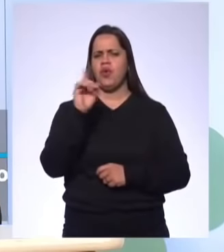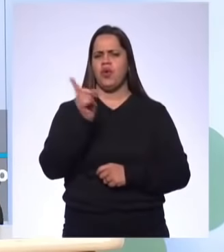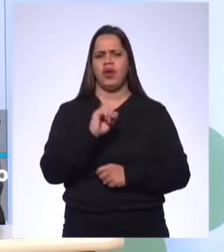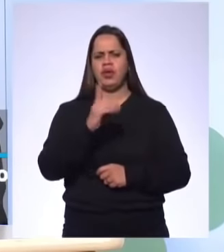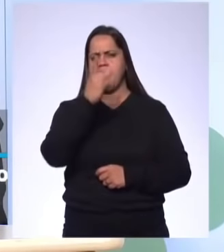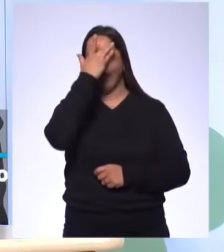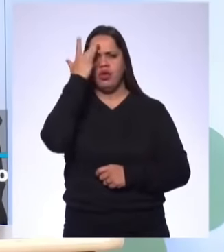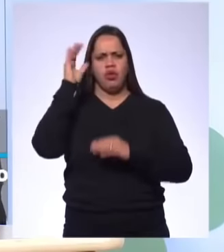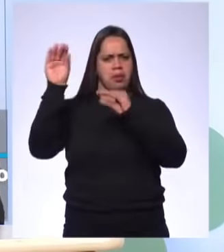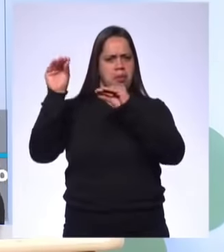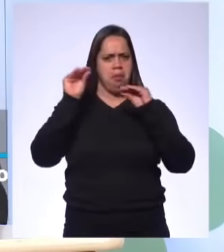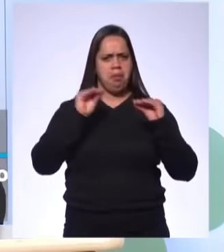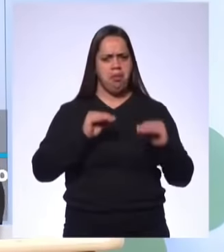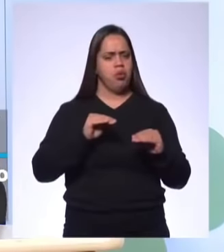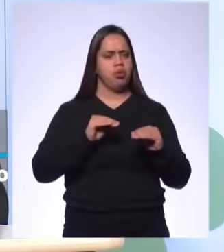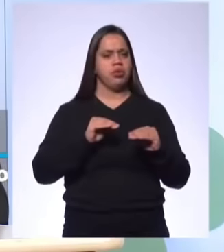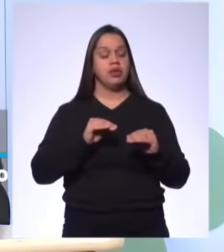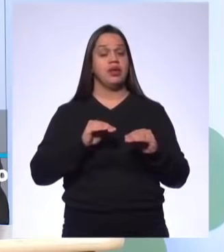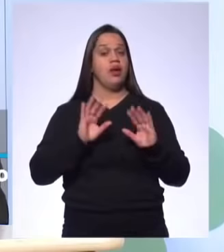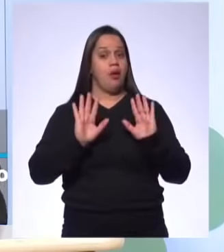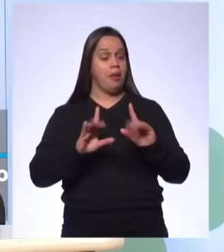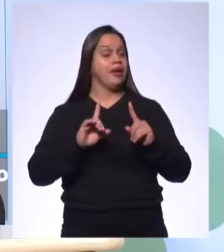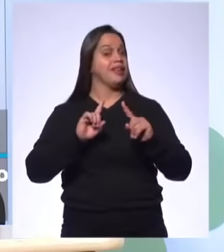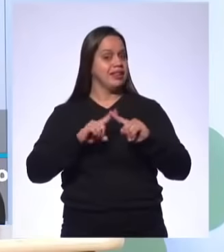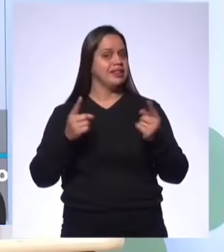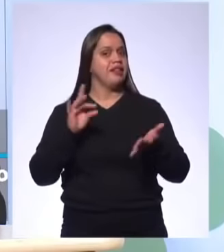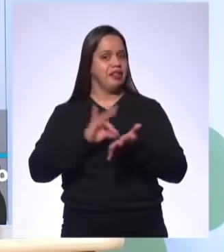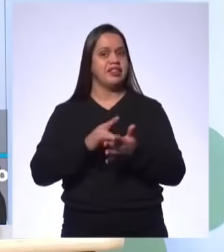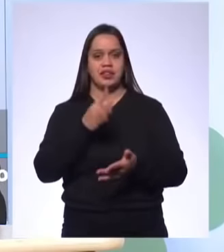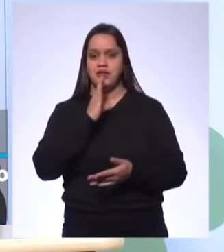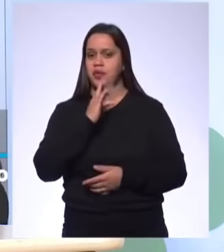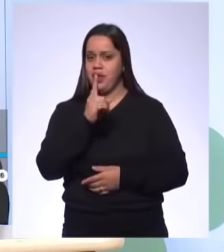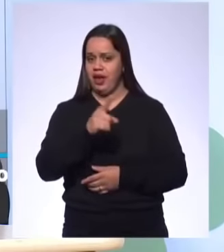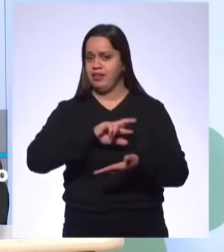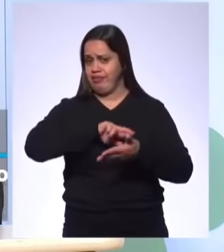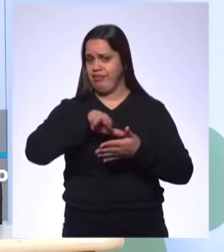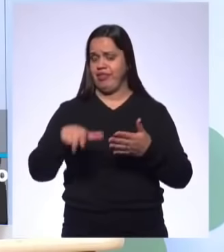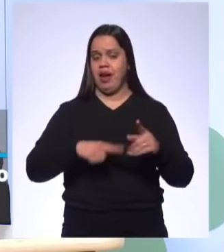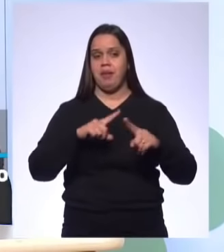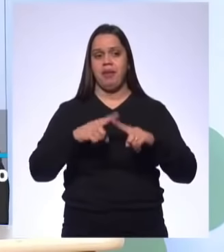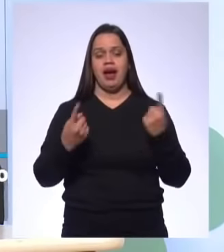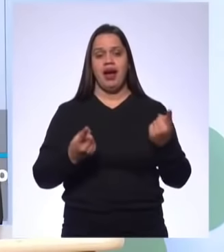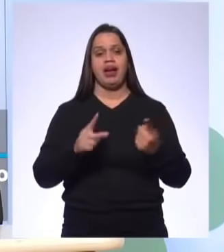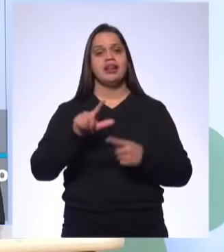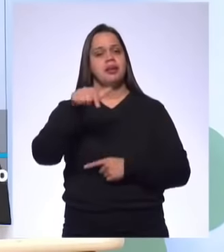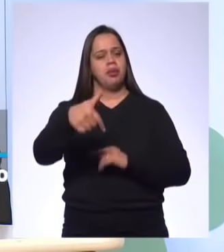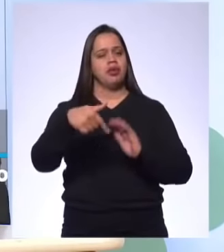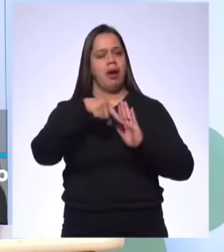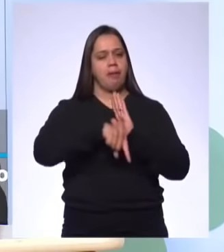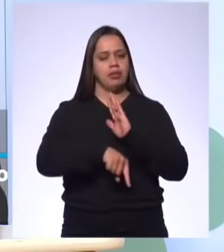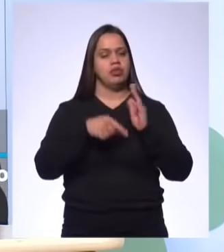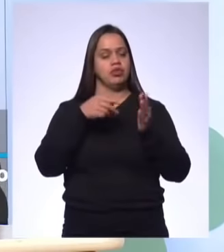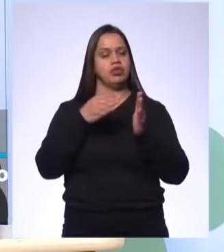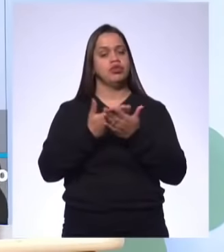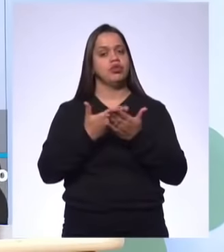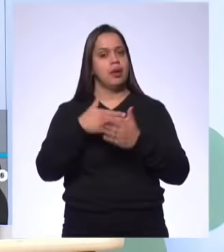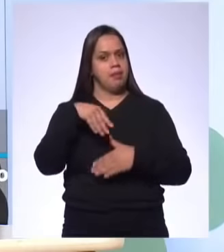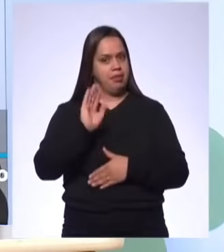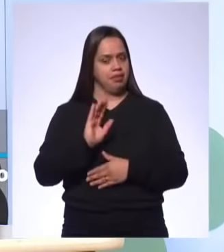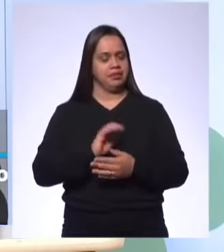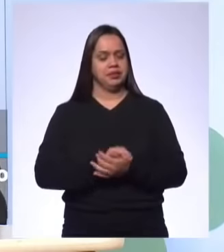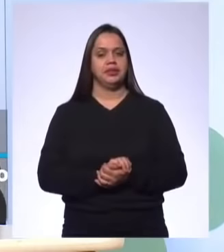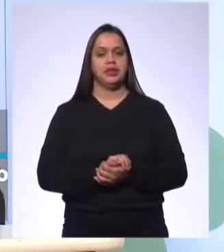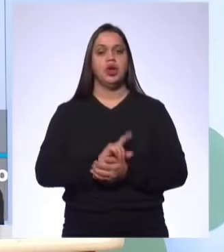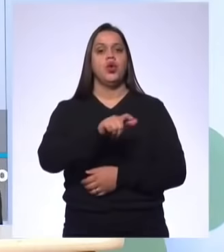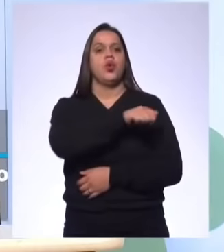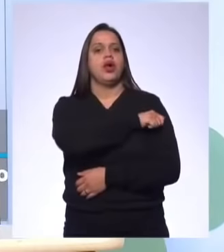migrante, na verdade vocês conhecem muitos migrantes, mas isso irá a ser aprofundado com a aula. O